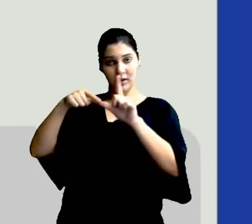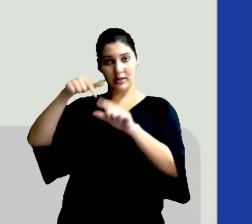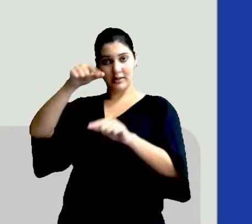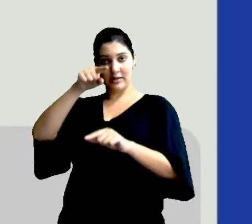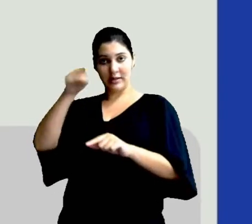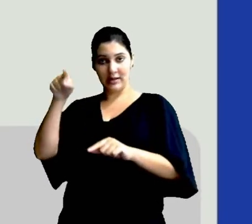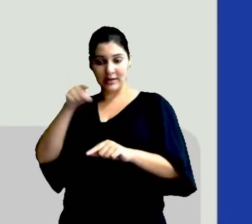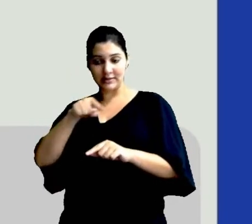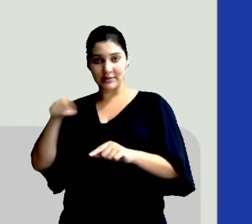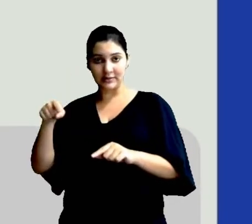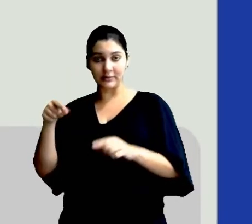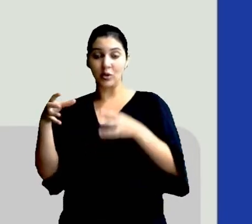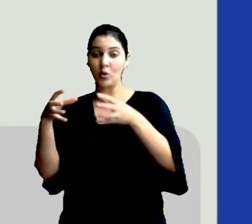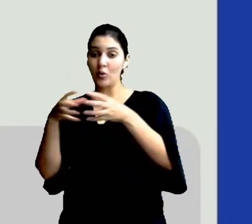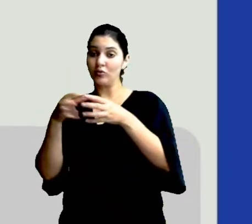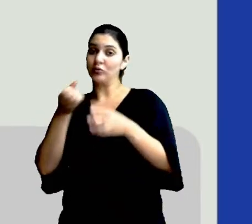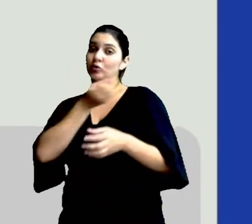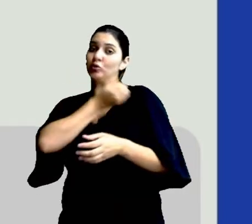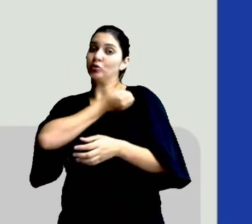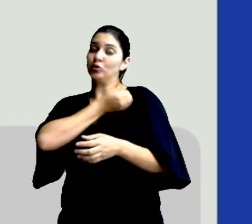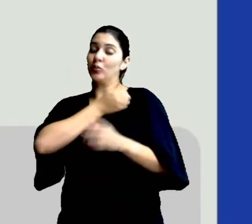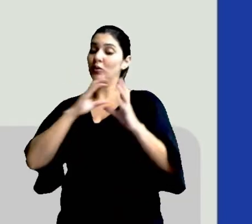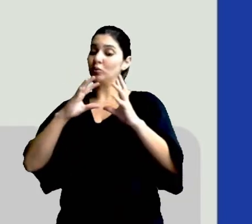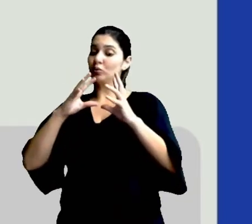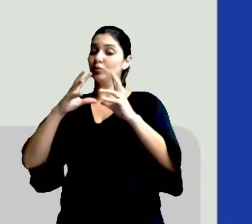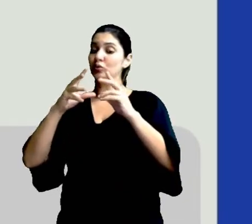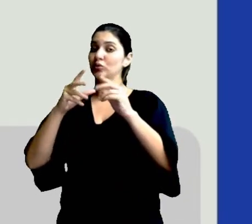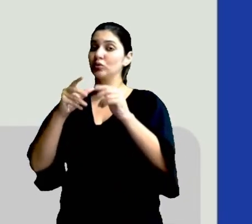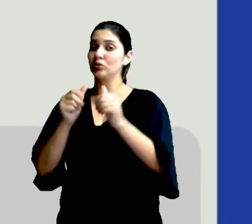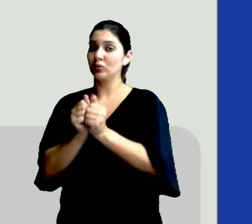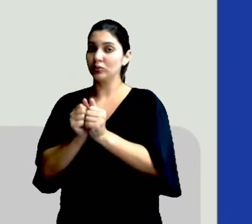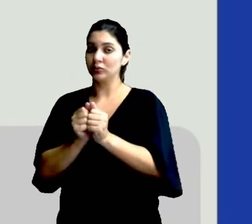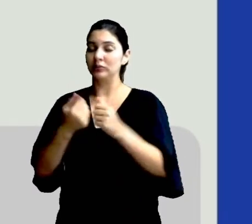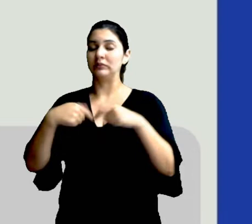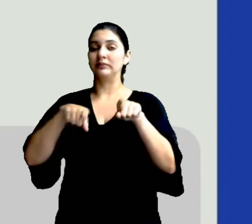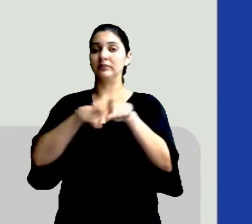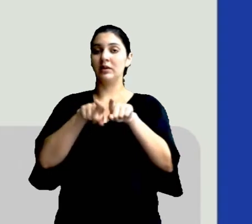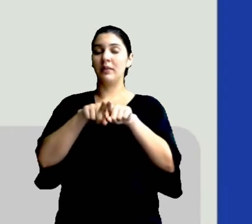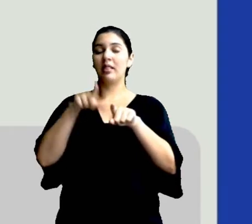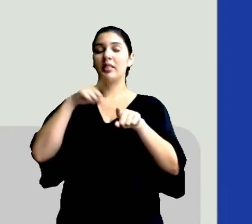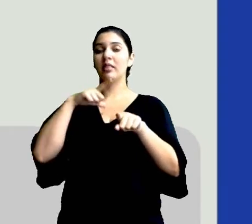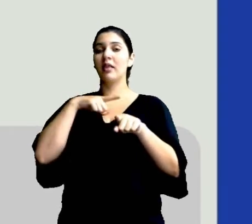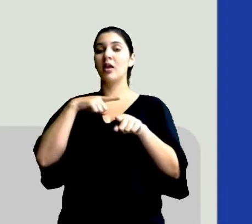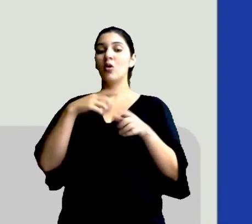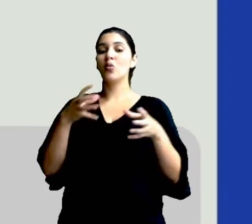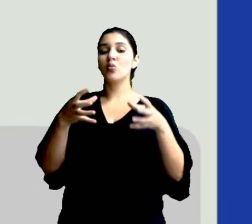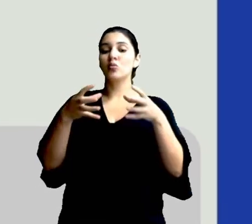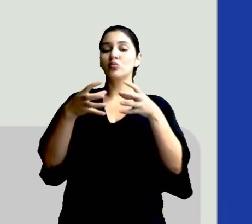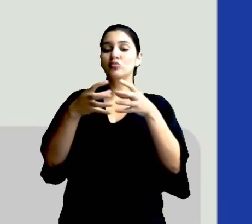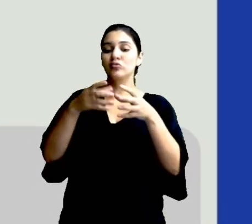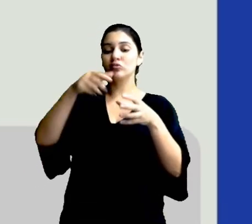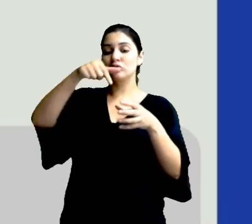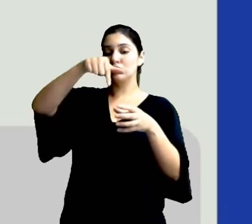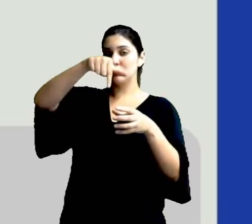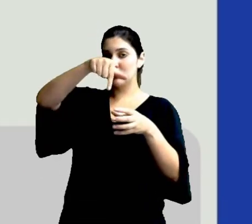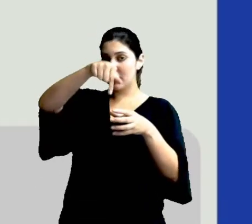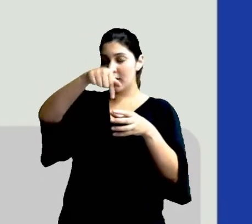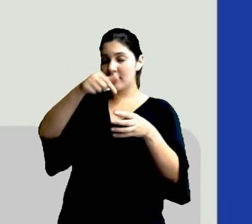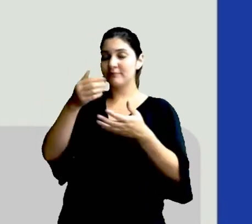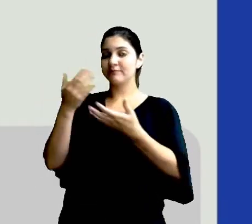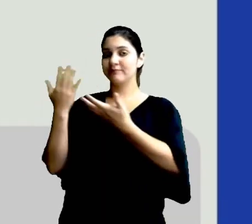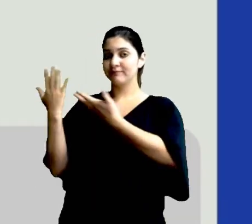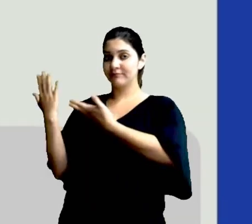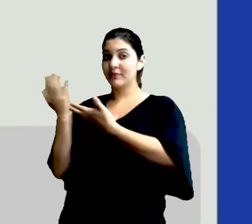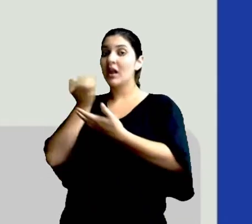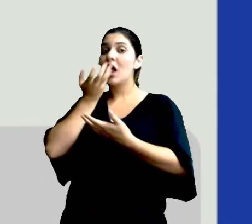o conjunto dos números inteiros. E nós temos o conjunto Q, que é esse conjuntinho